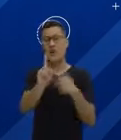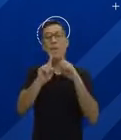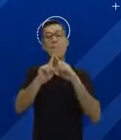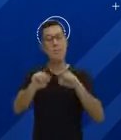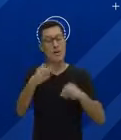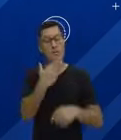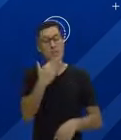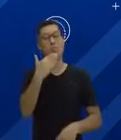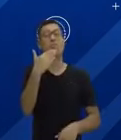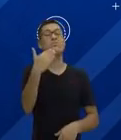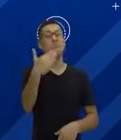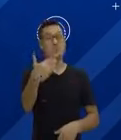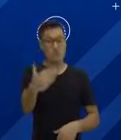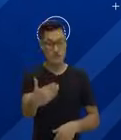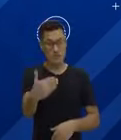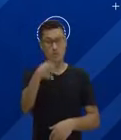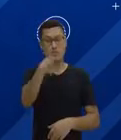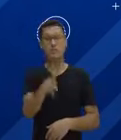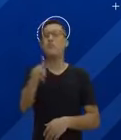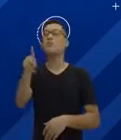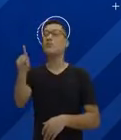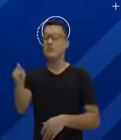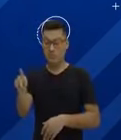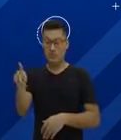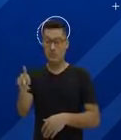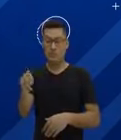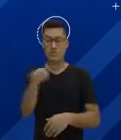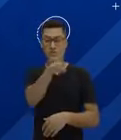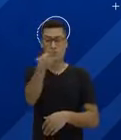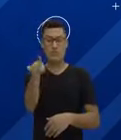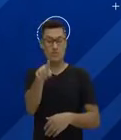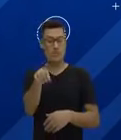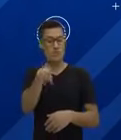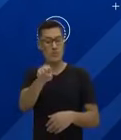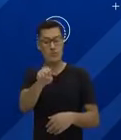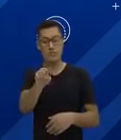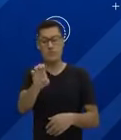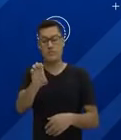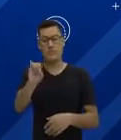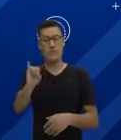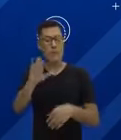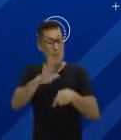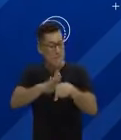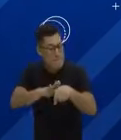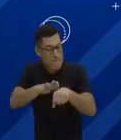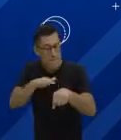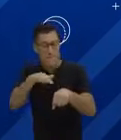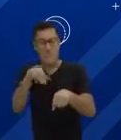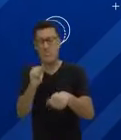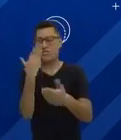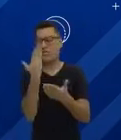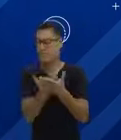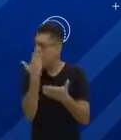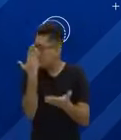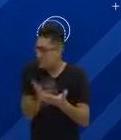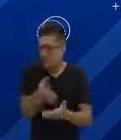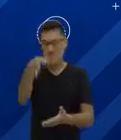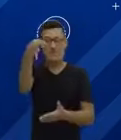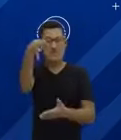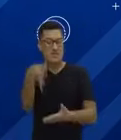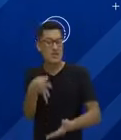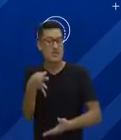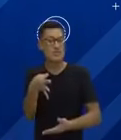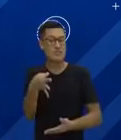que os professores, os nossos professores que compõem aqui, o SEI, escolhessem as melhores aulas, tá certo? E que